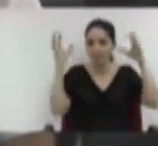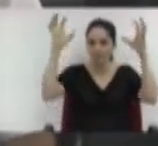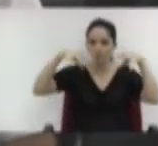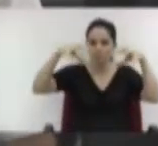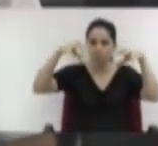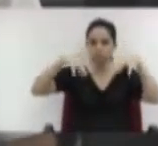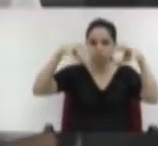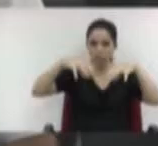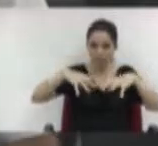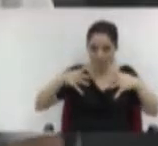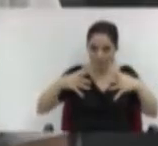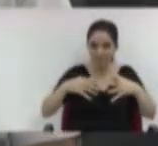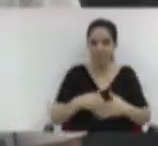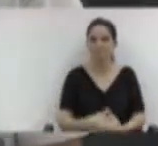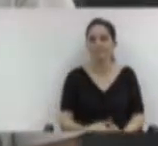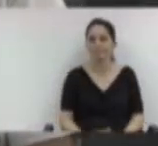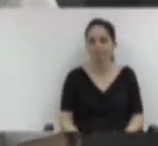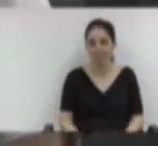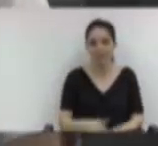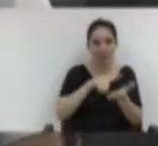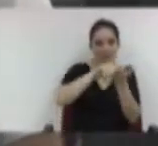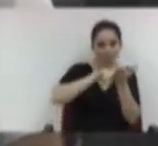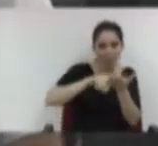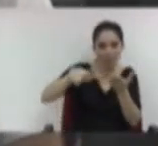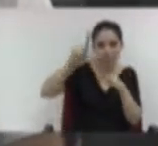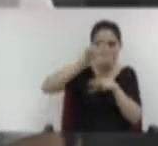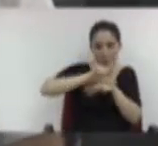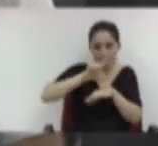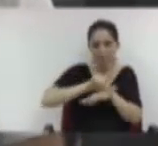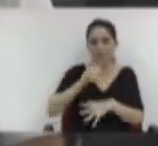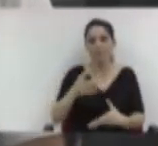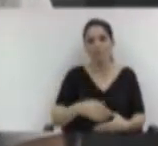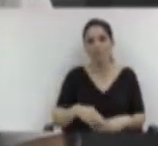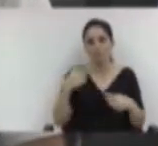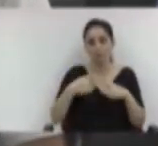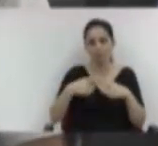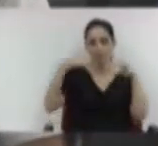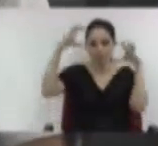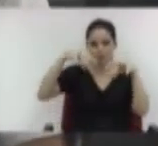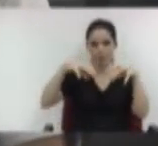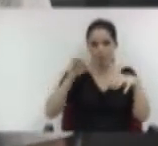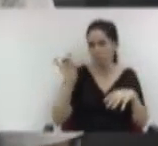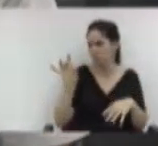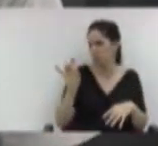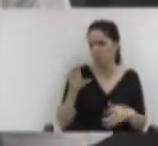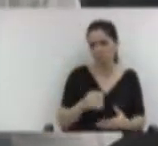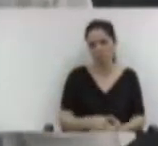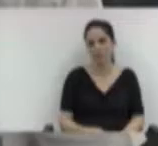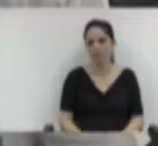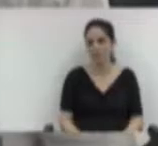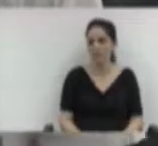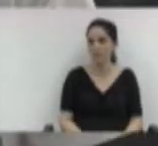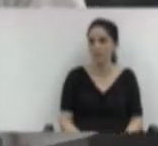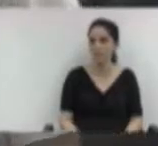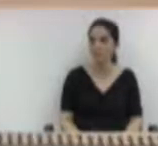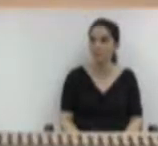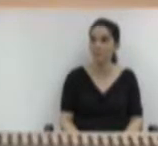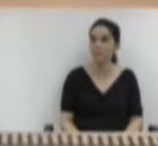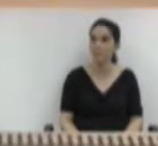dia de comer peru e não ficar limpando, né, Lemão? Mas, então, era só isso, senhor presidente. Pois não.